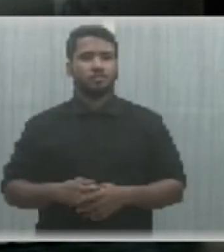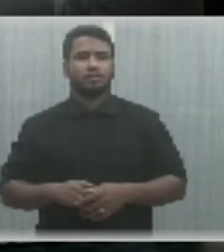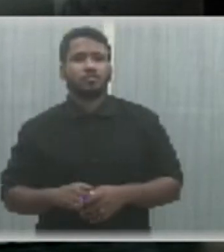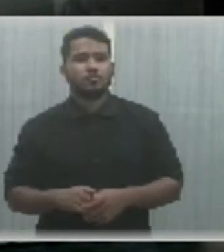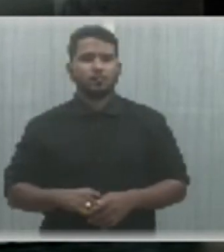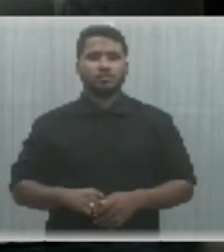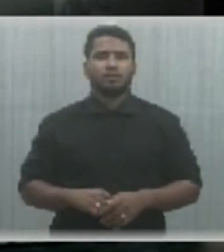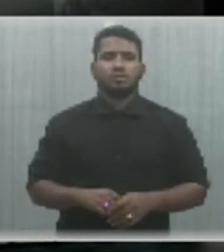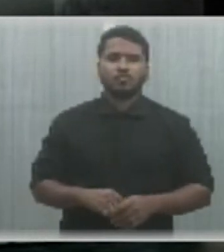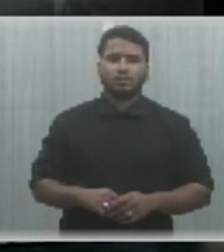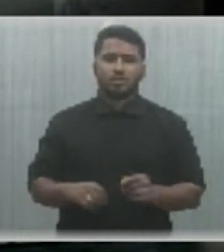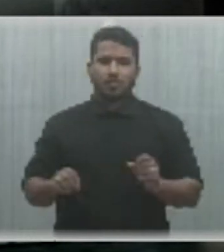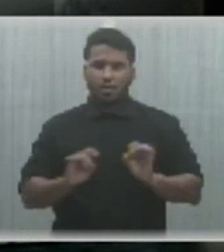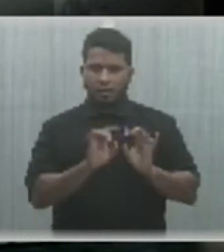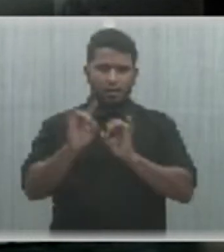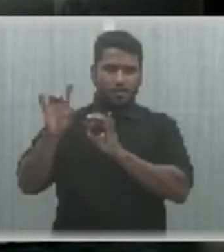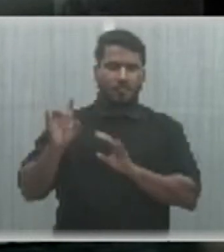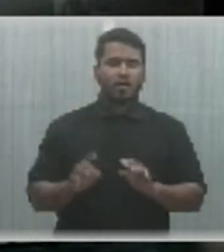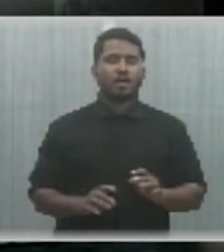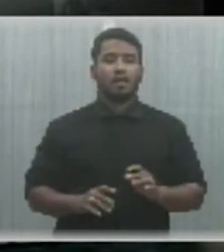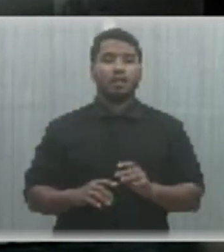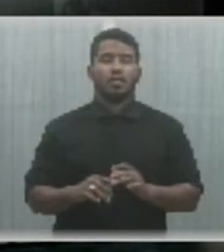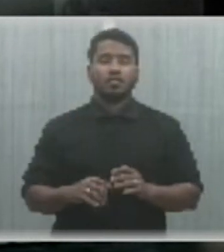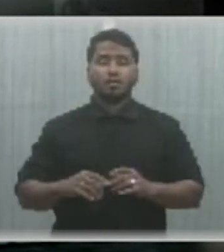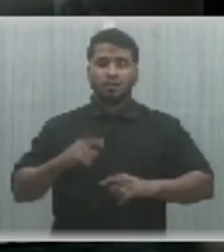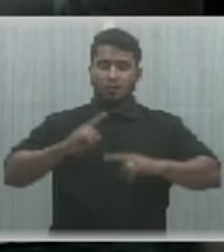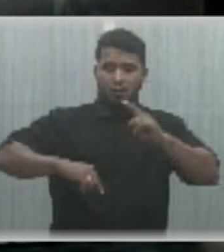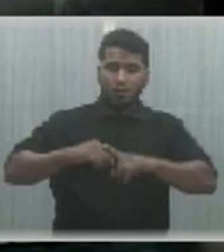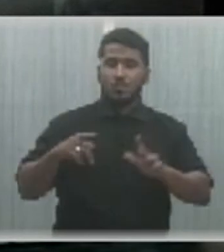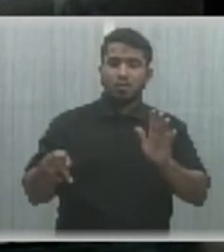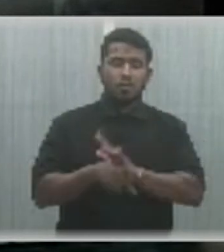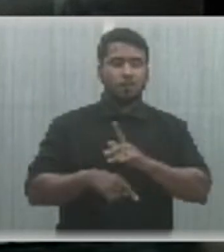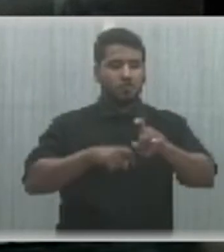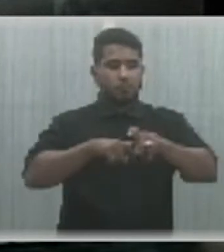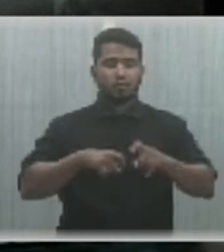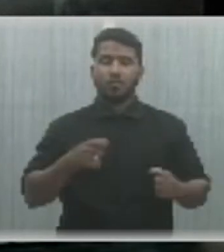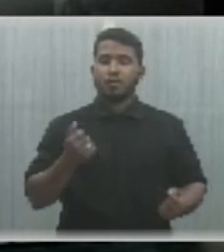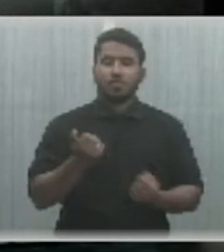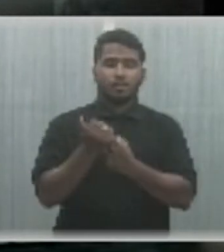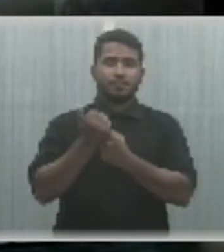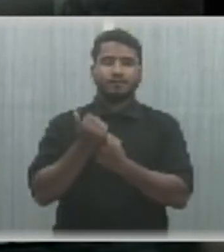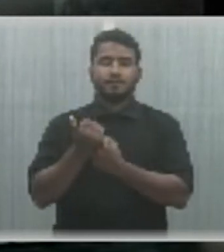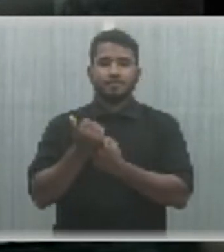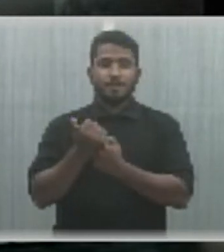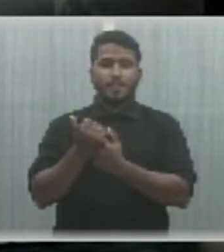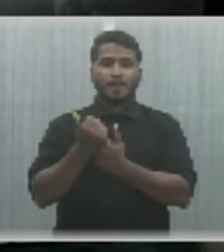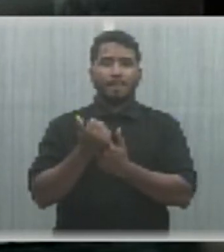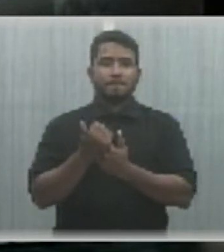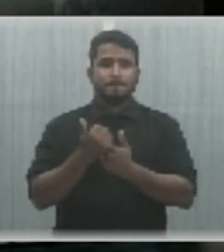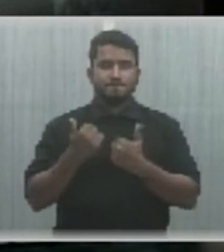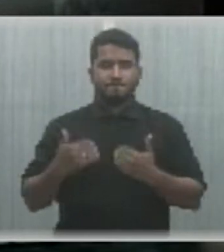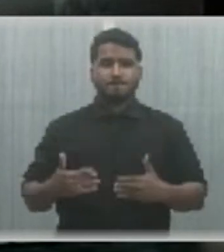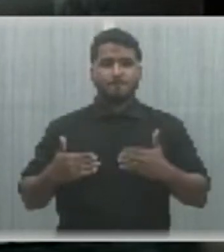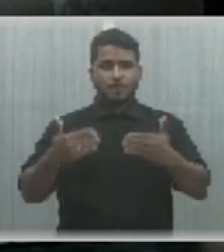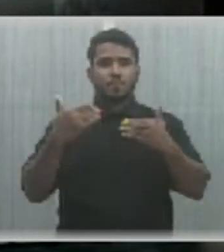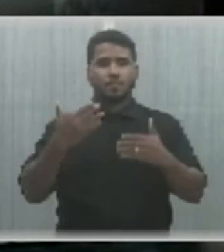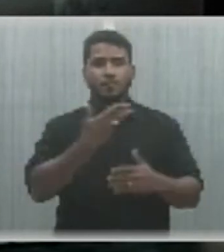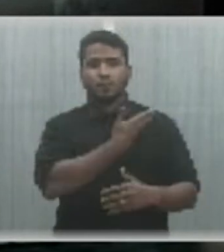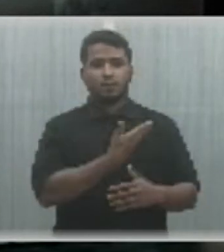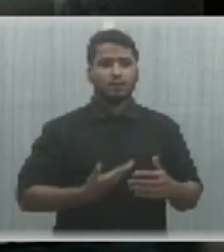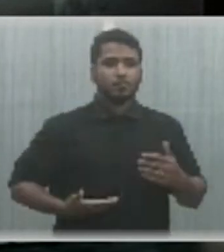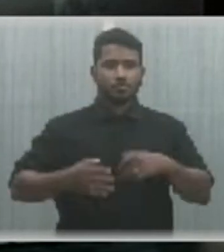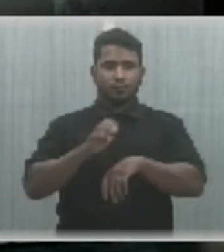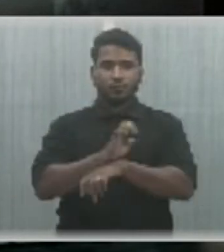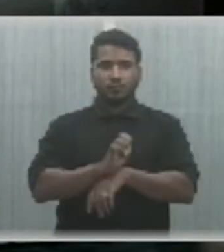realizam essas feiras da agricultura familiar, que vem sendo apoiado pela Secretaria, pelo Governo do